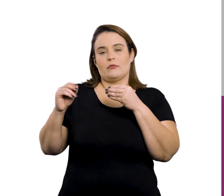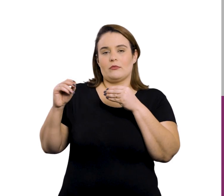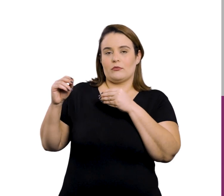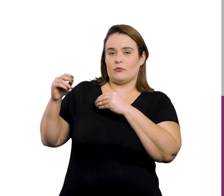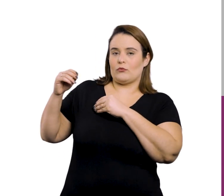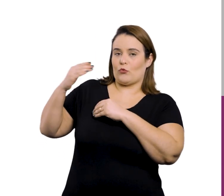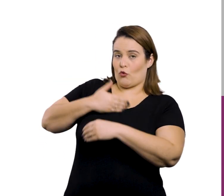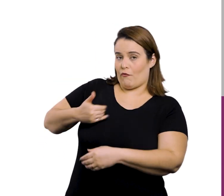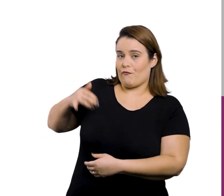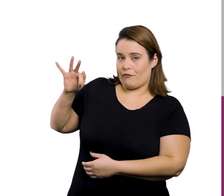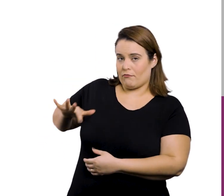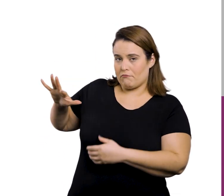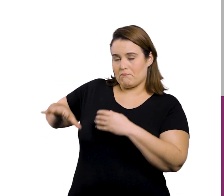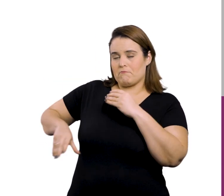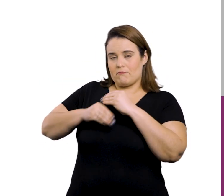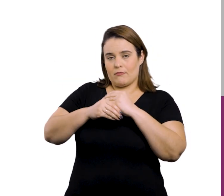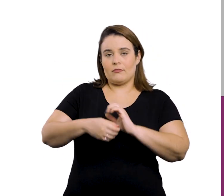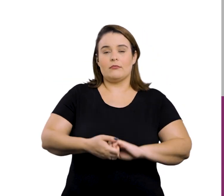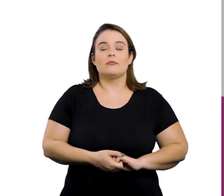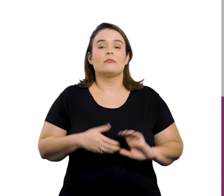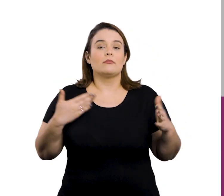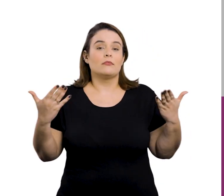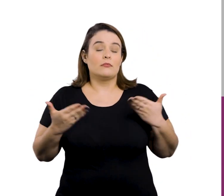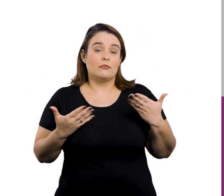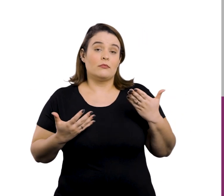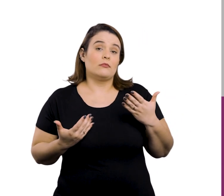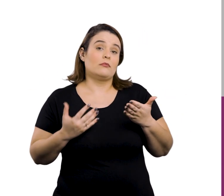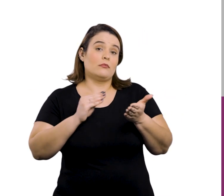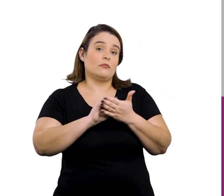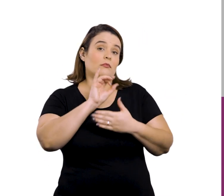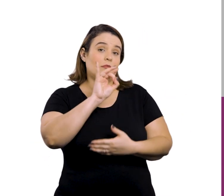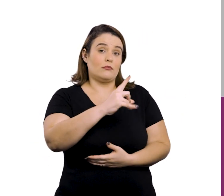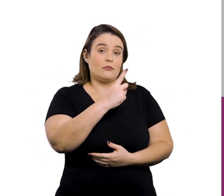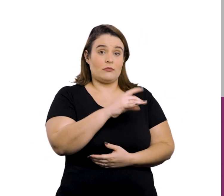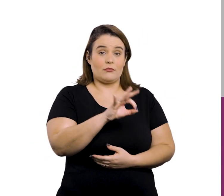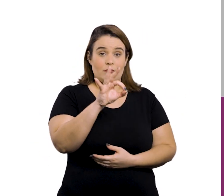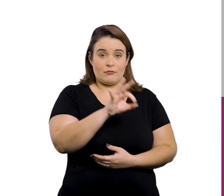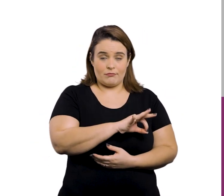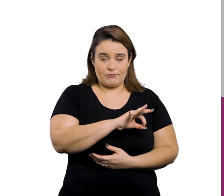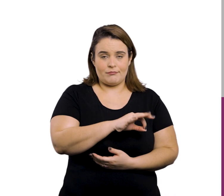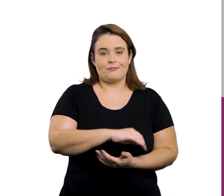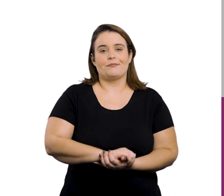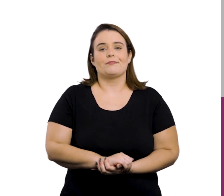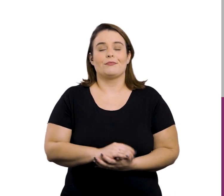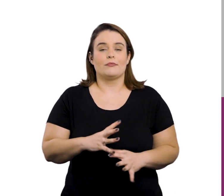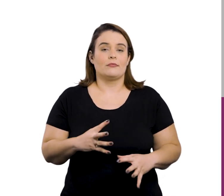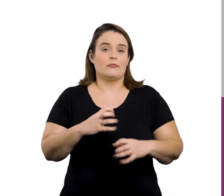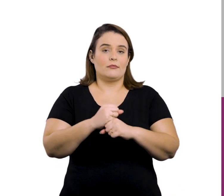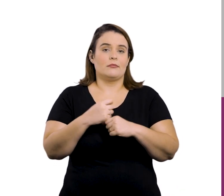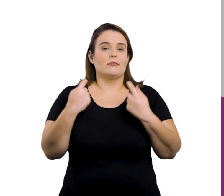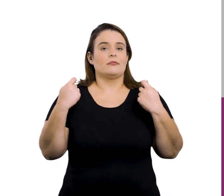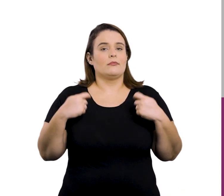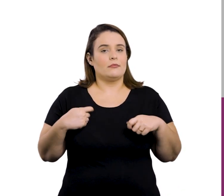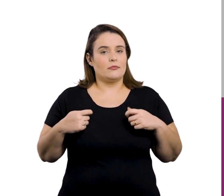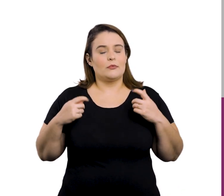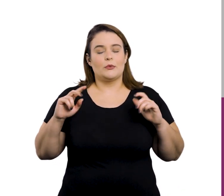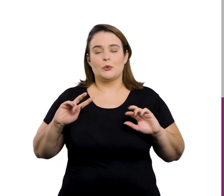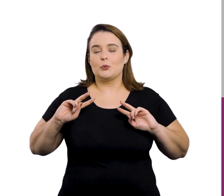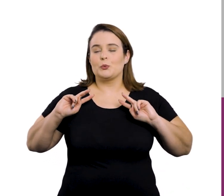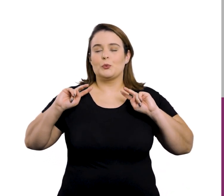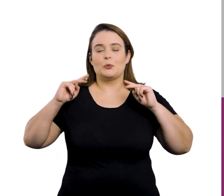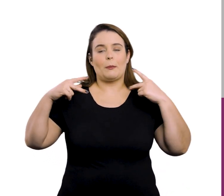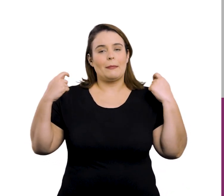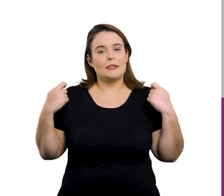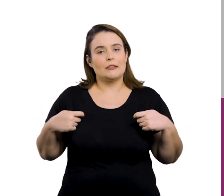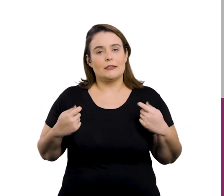mínimo recebem uma complementação da União. Atualmente, a União coloca nessa conta apenas 10% do